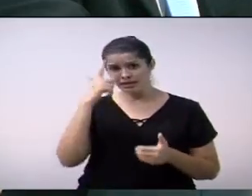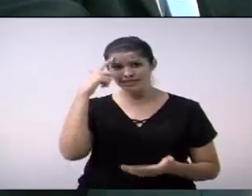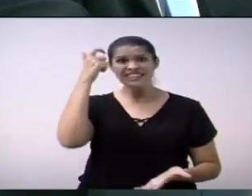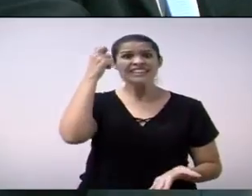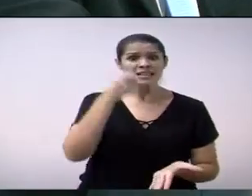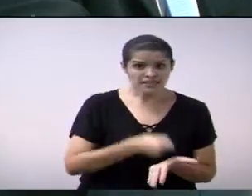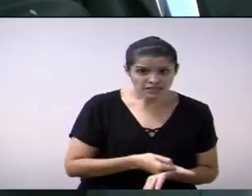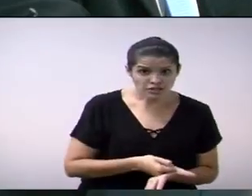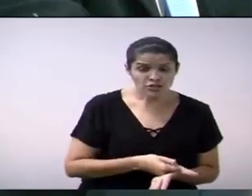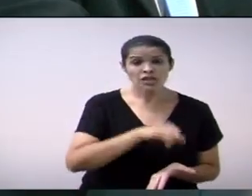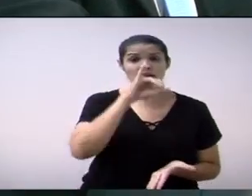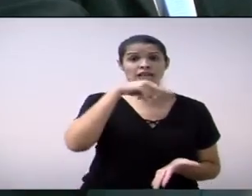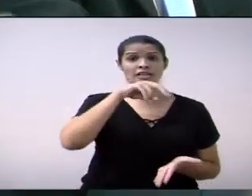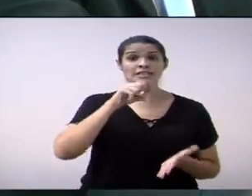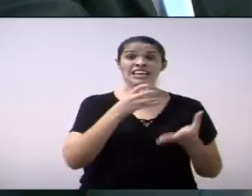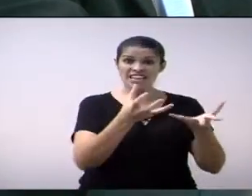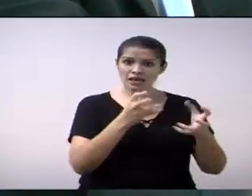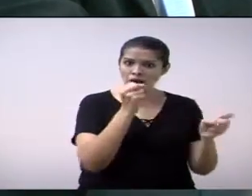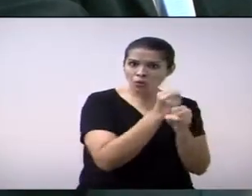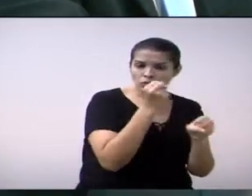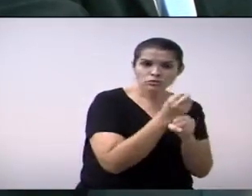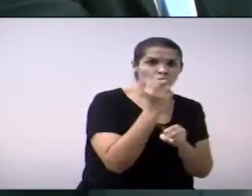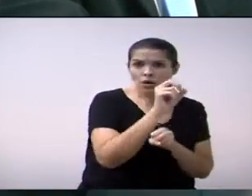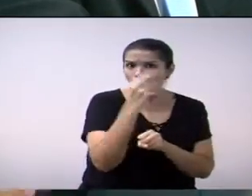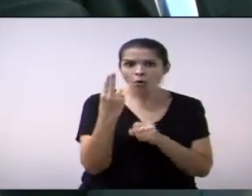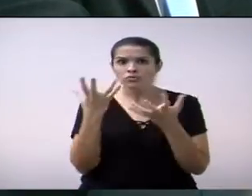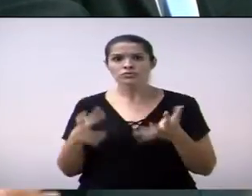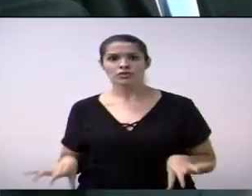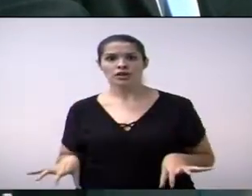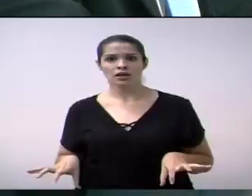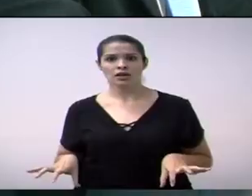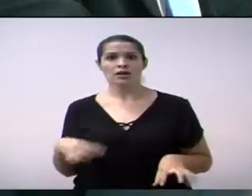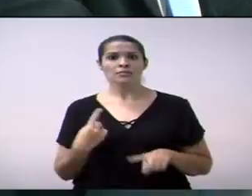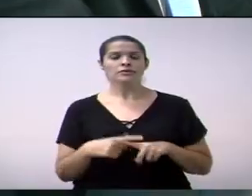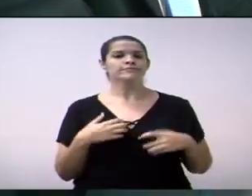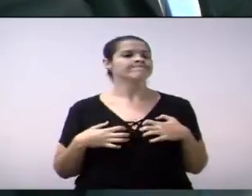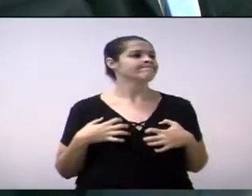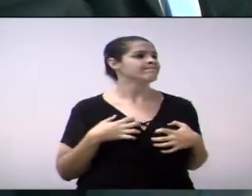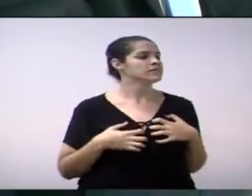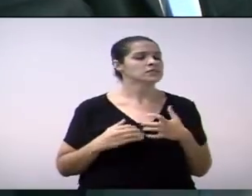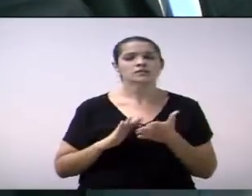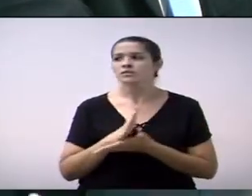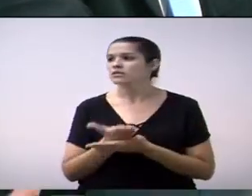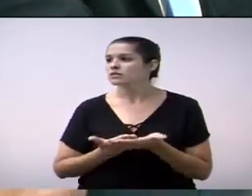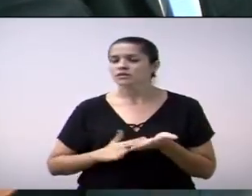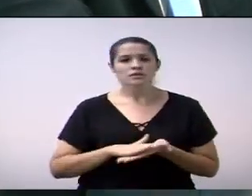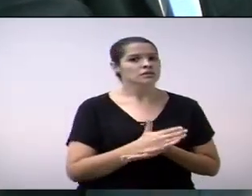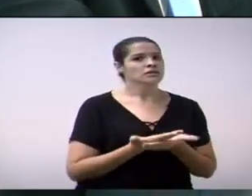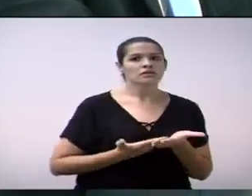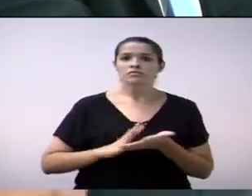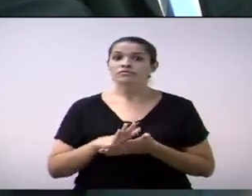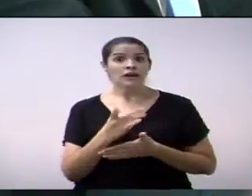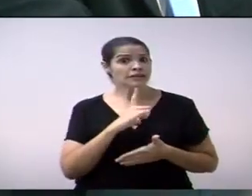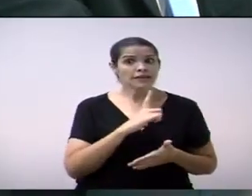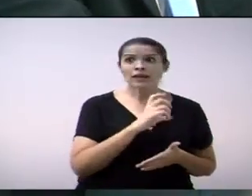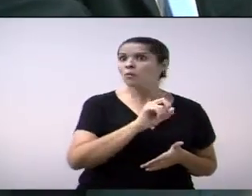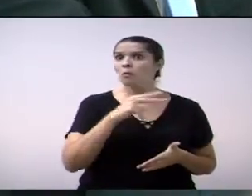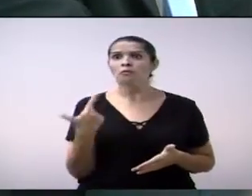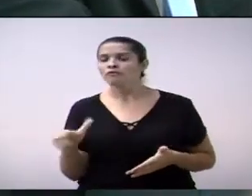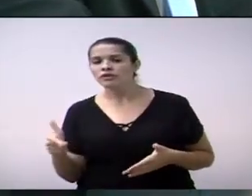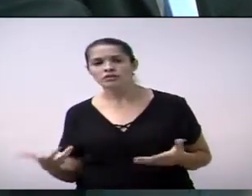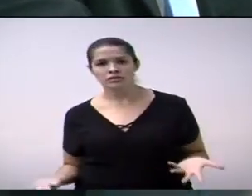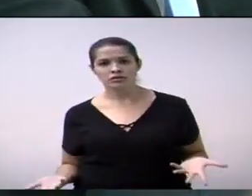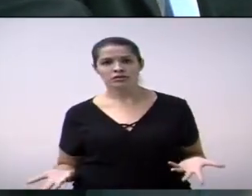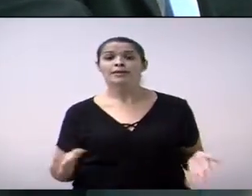vem, porque a gente fica nessa angústia de que vai instalar agência, e isso nunca acontece. A mesma coisa em